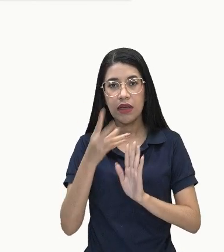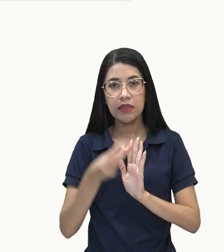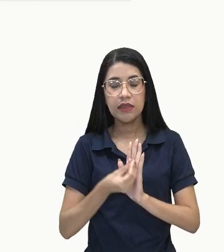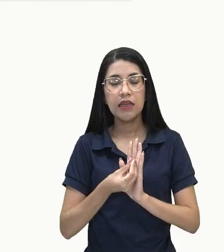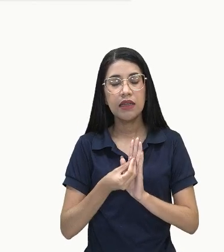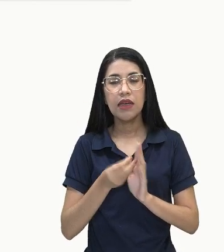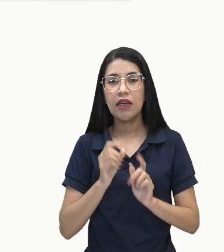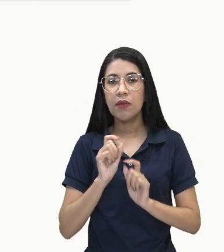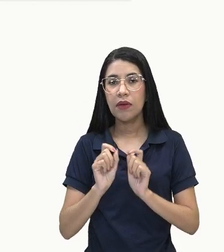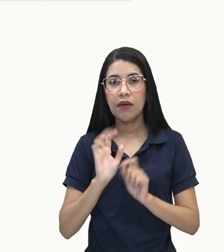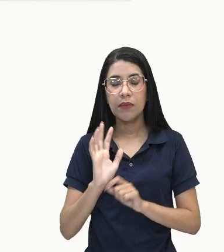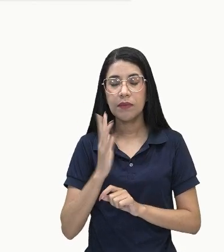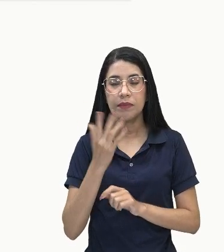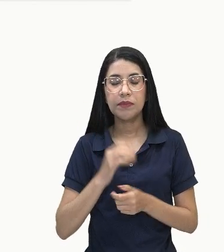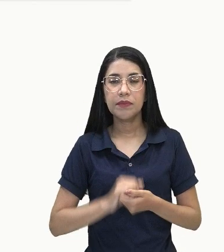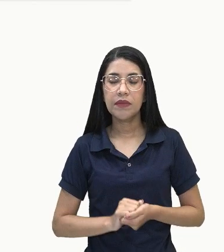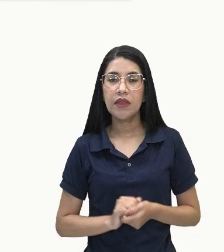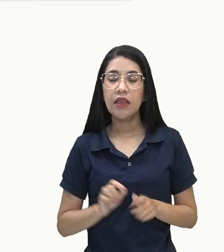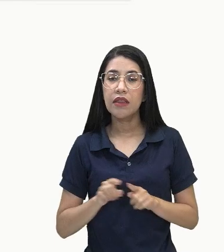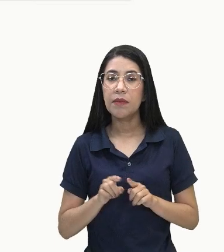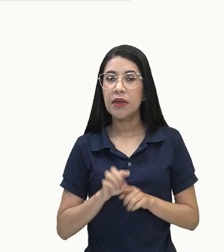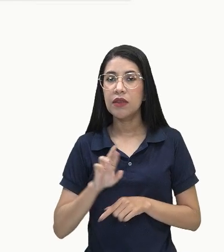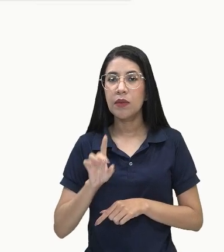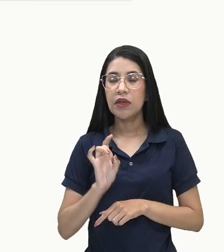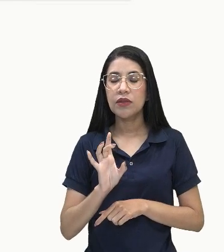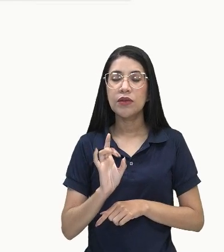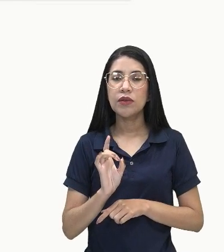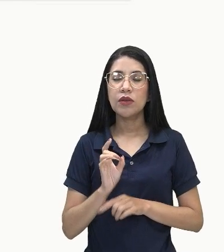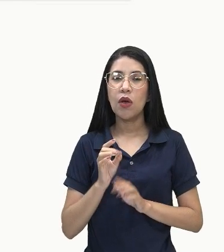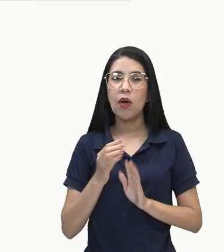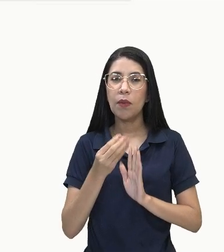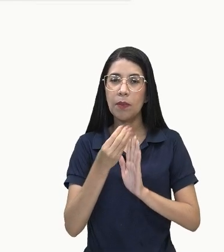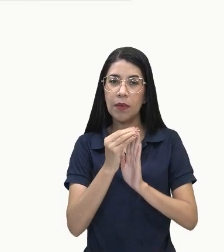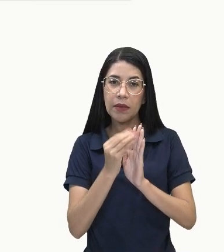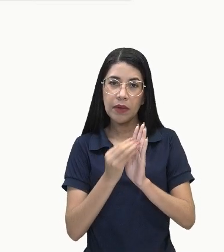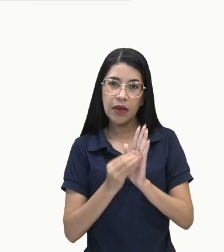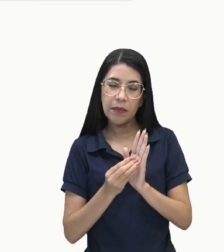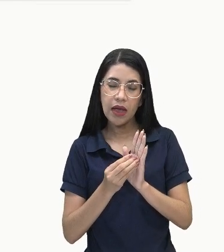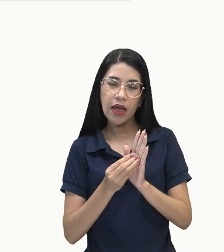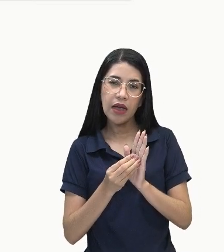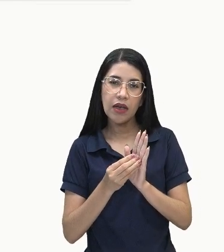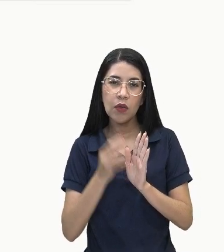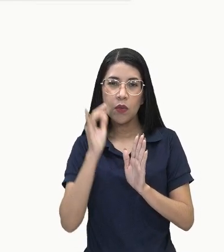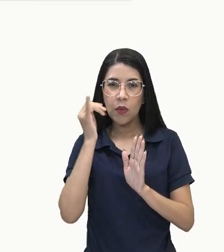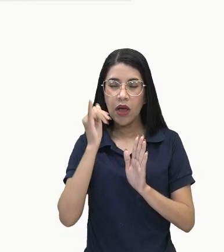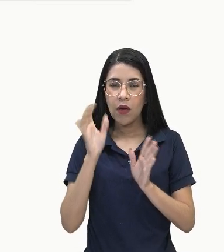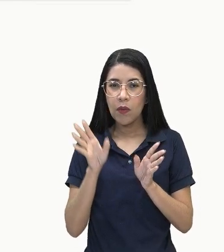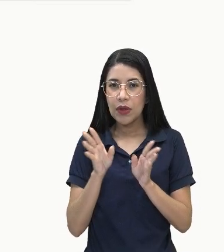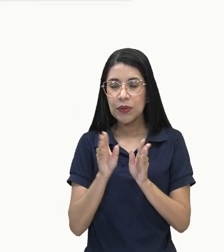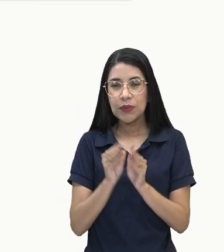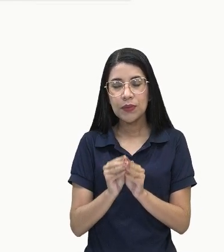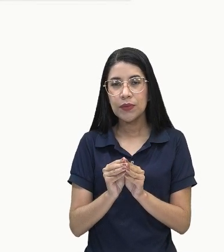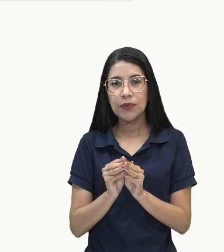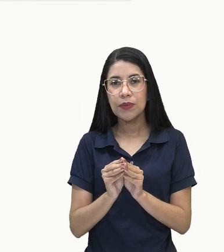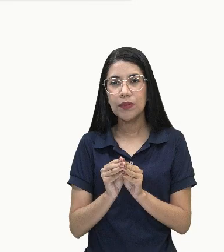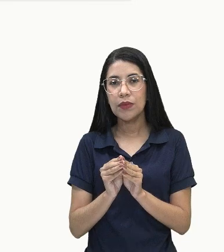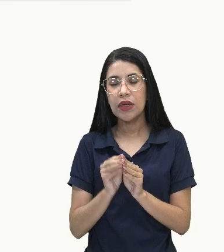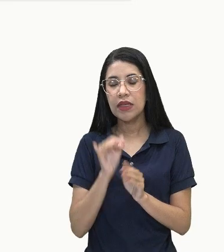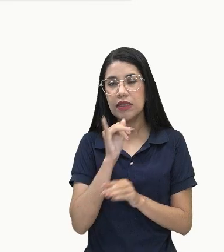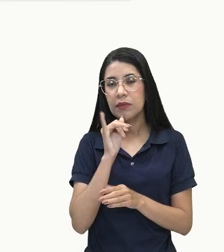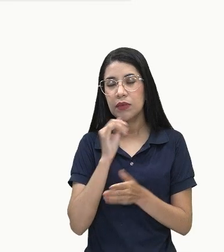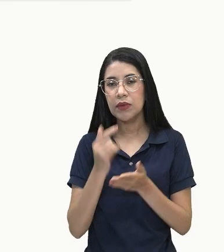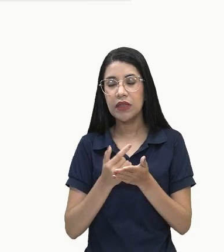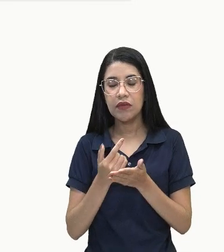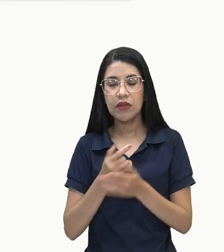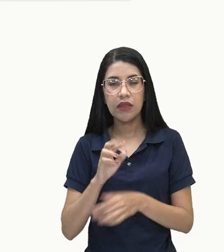formador. Ela não apenas vai relatar, né, resumir a obra cultural, mas